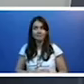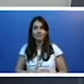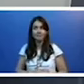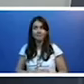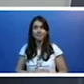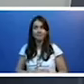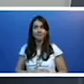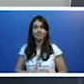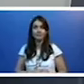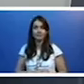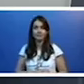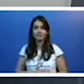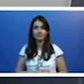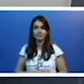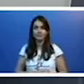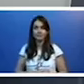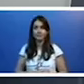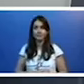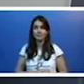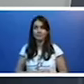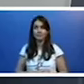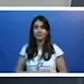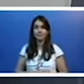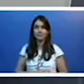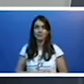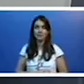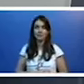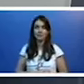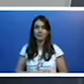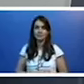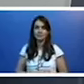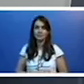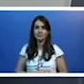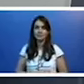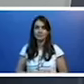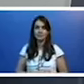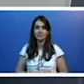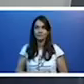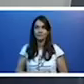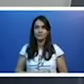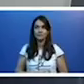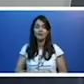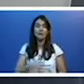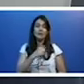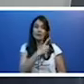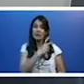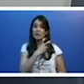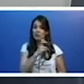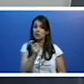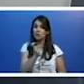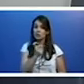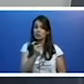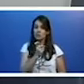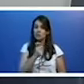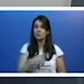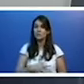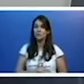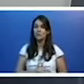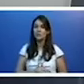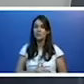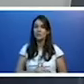procedimento. Vou dar uma acelerada aqui por causa do tempo, ok? Então eu vou ter 15x. Opa, deixa eu fazer